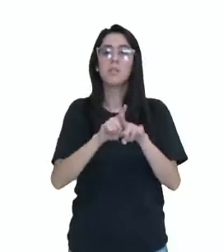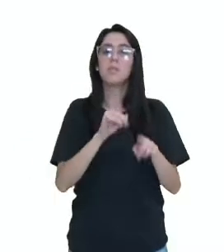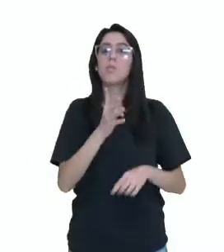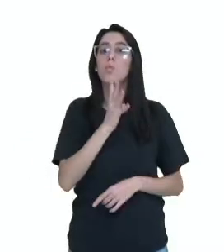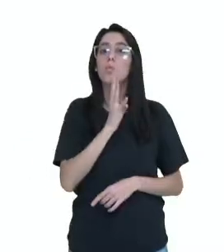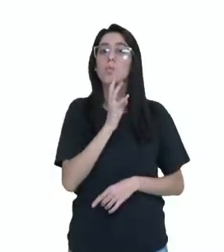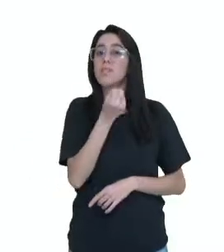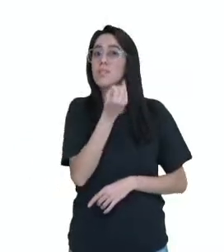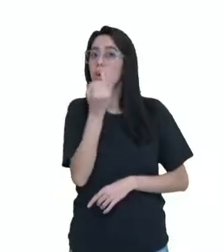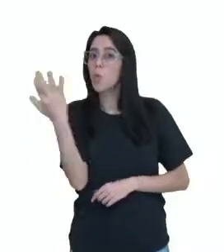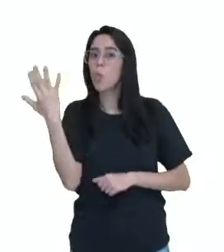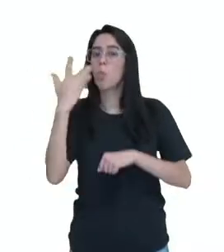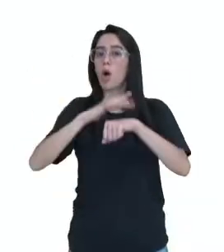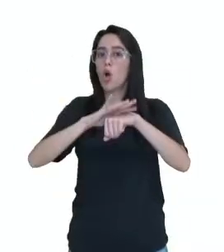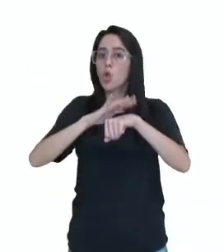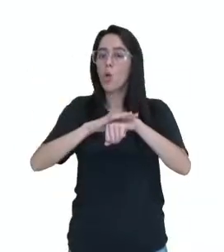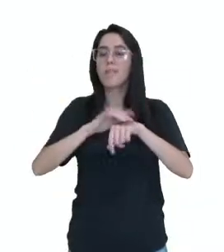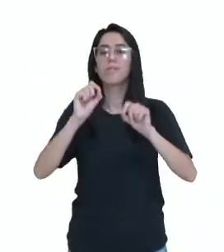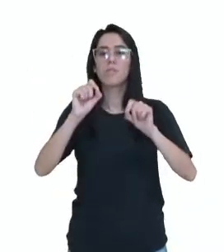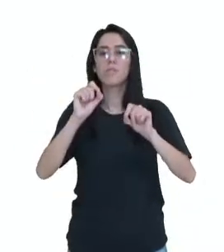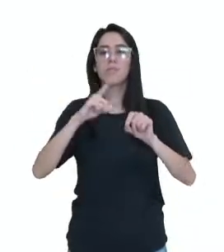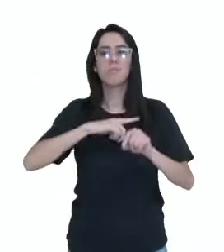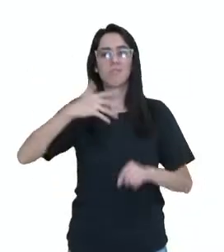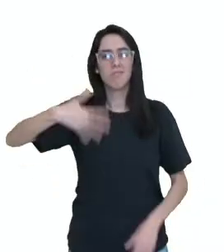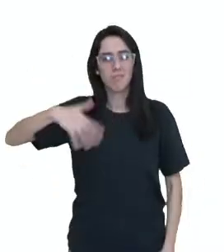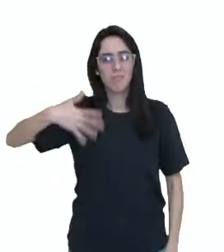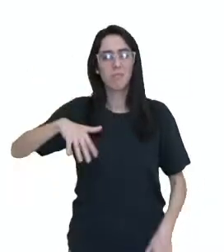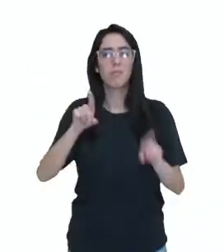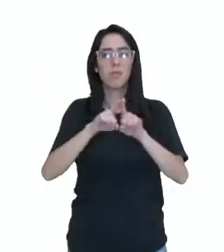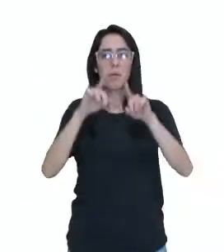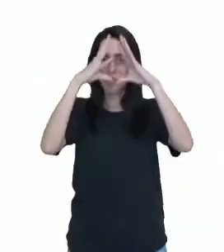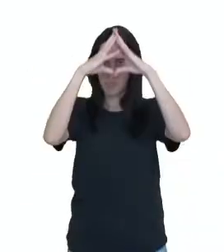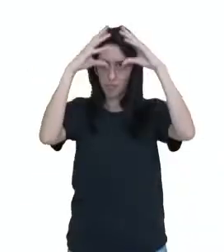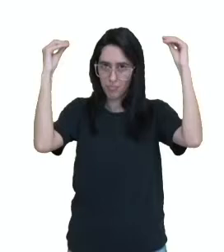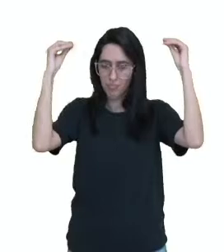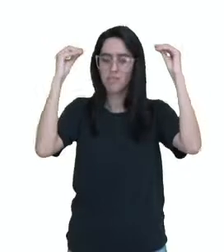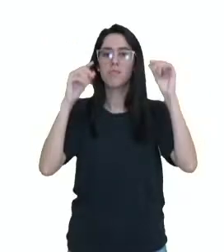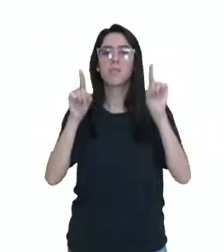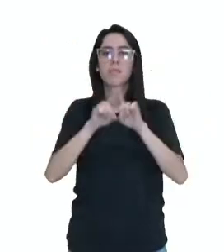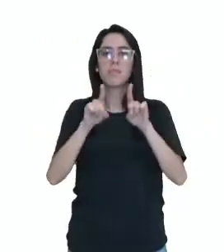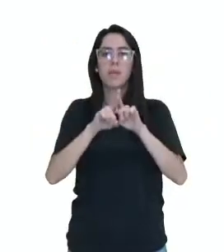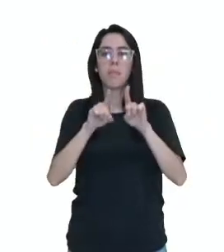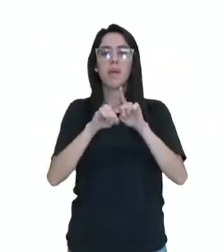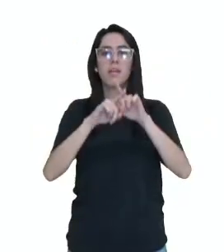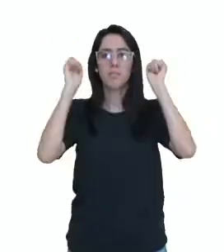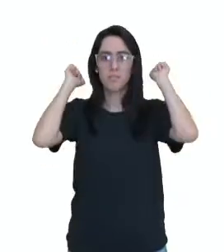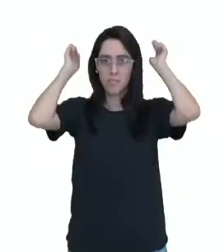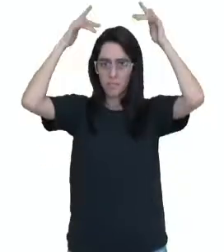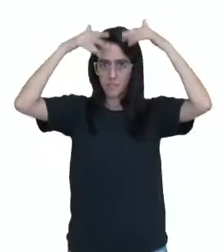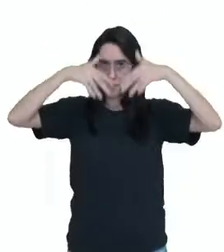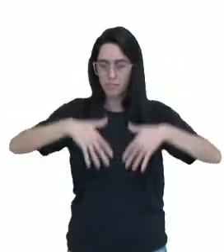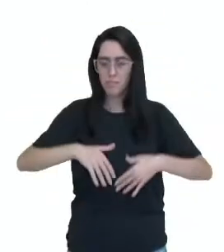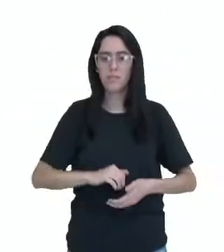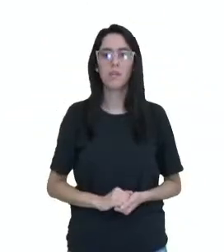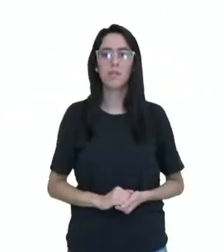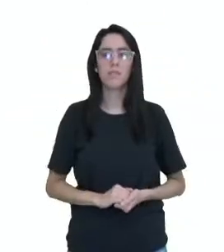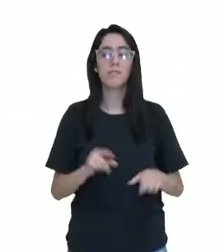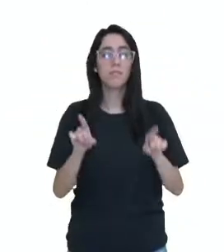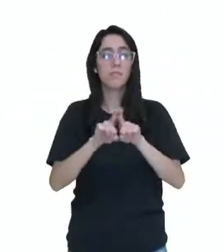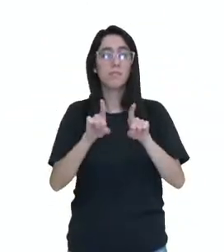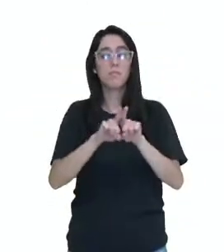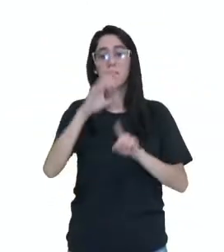doenças degenerativas como o mal de Parkinson, mal de Alzheimer e a esclerose múltipla. E também desenvolver